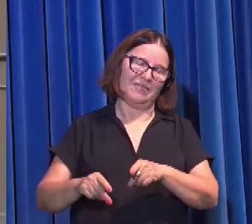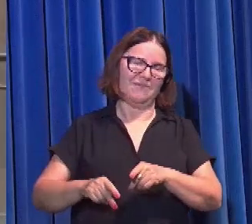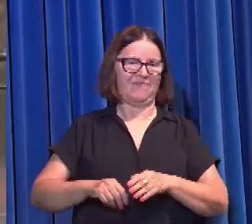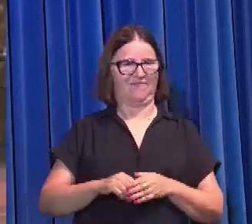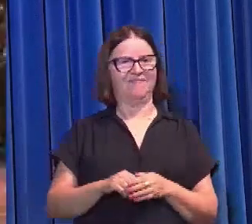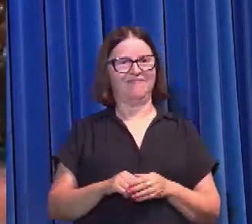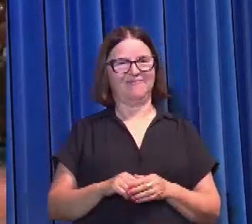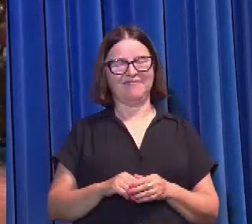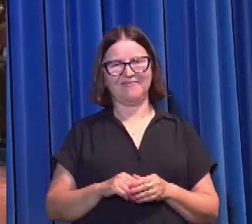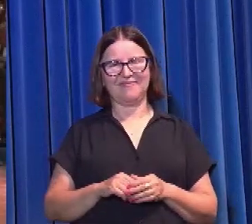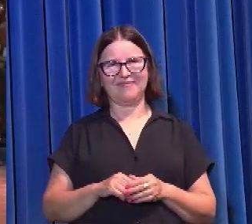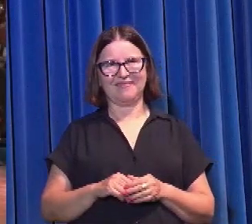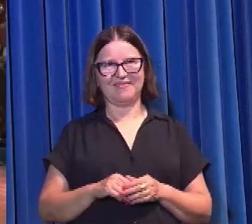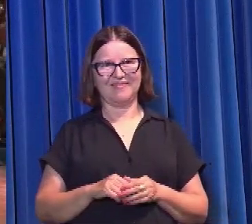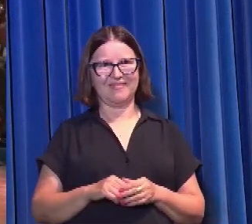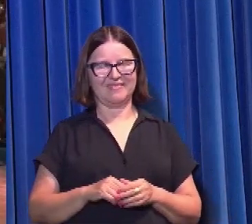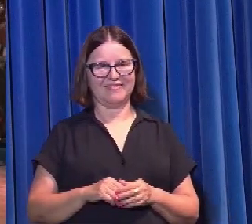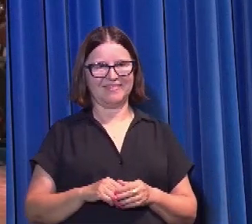lá, Camarguinho, por favor.